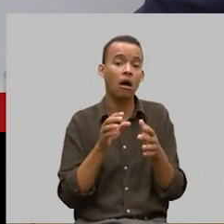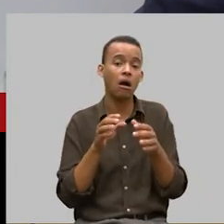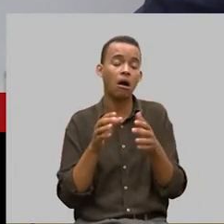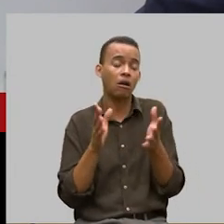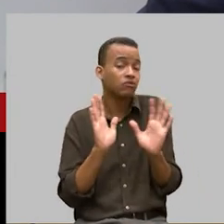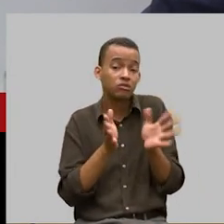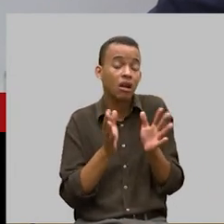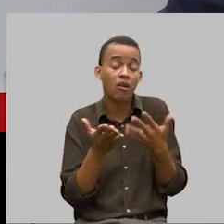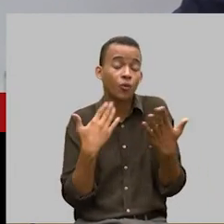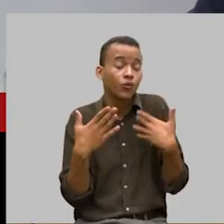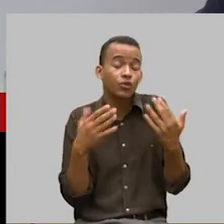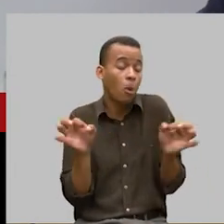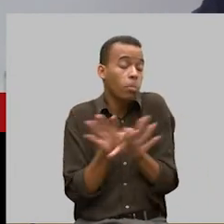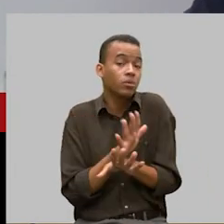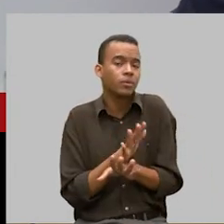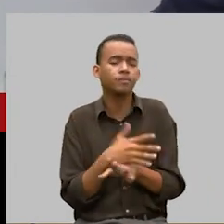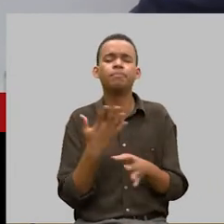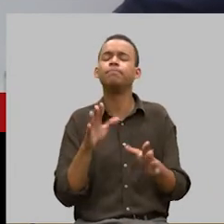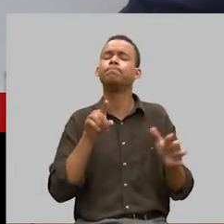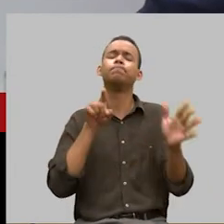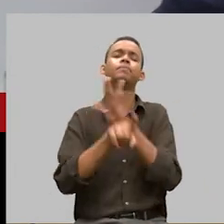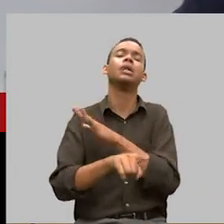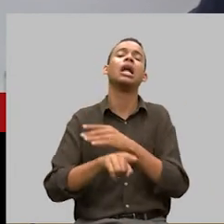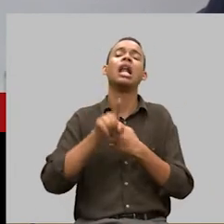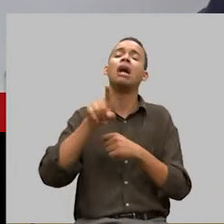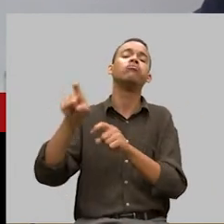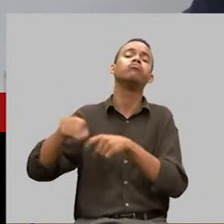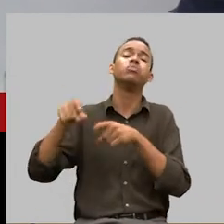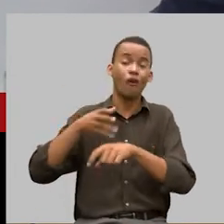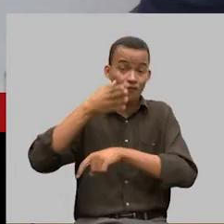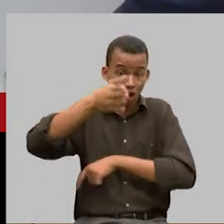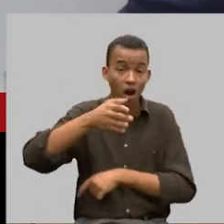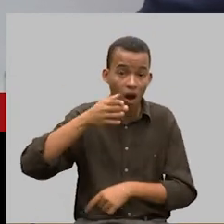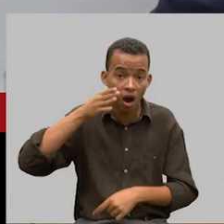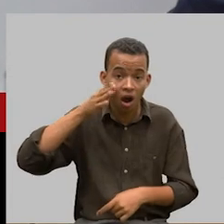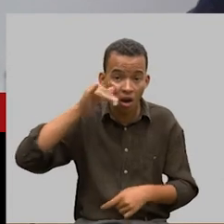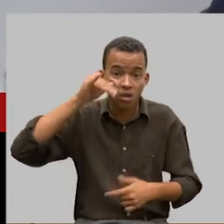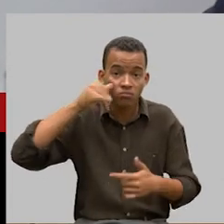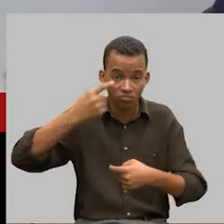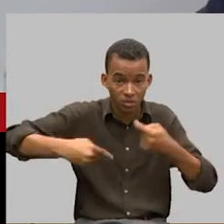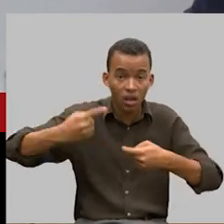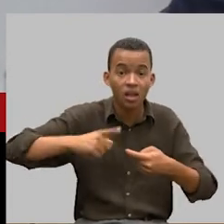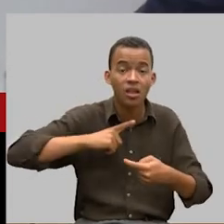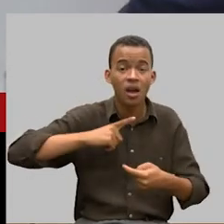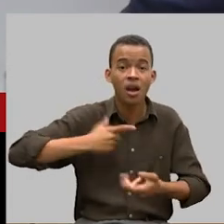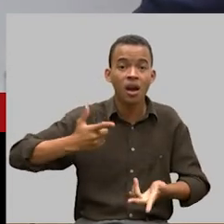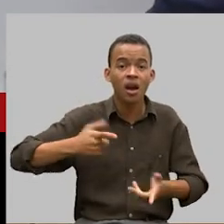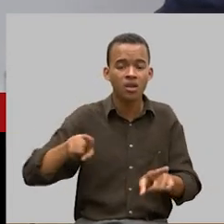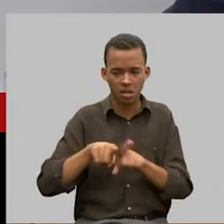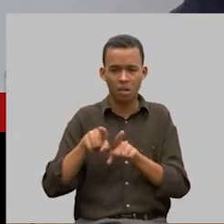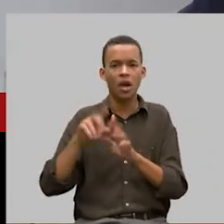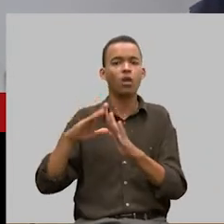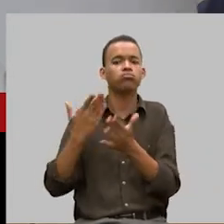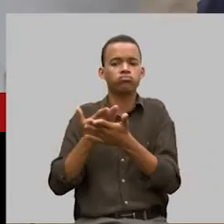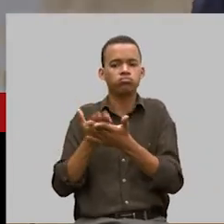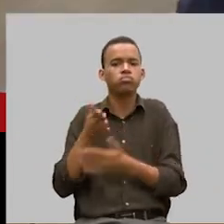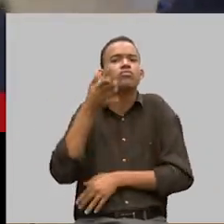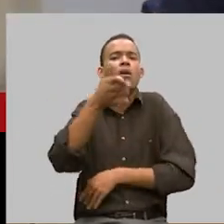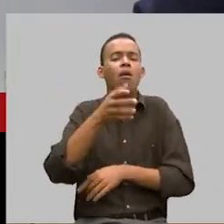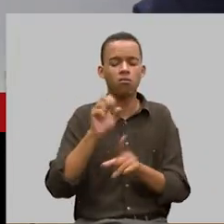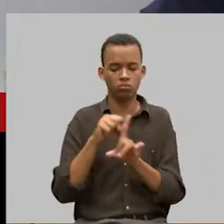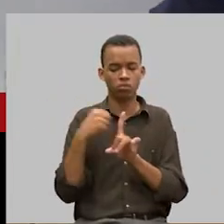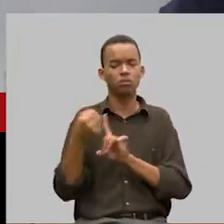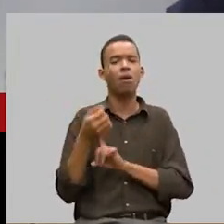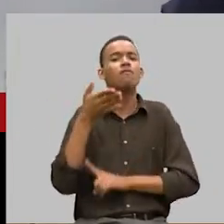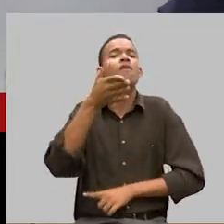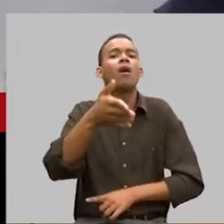dia as escolas família agrícola foram chamad que dia para discutir a base na Nacional comum curricular os fun de e não foram que eu saibo